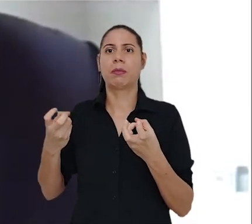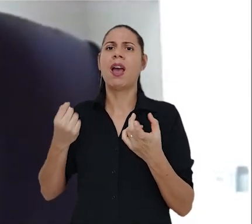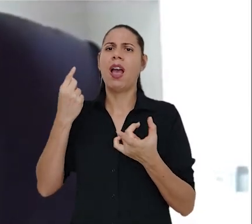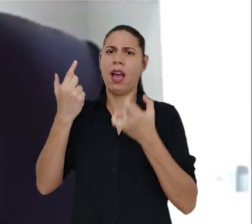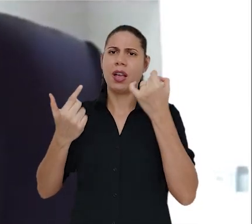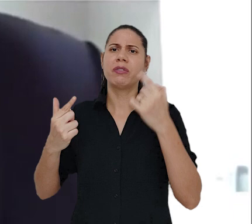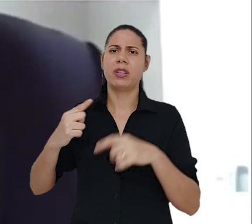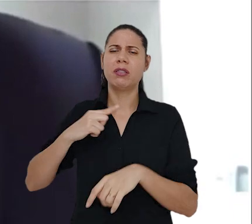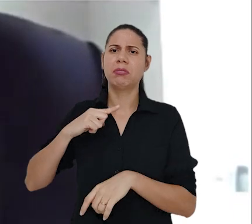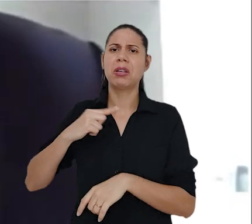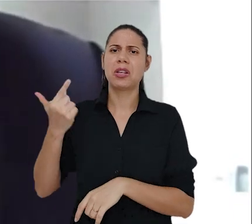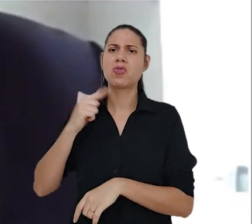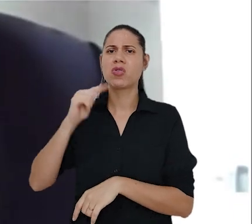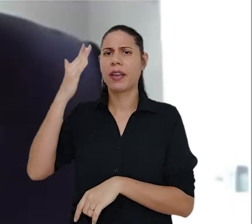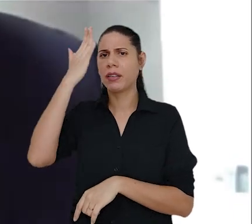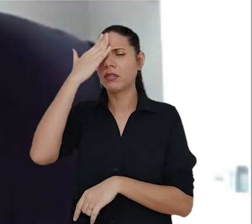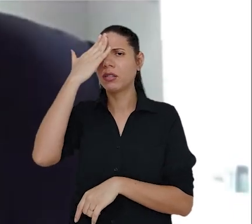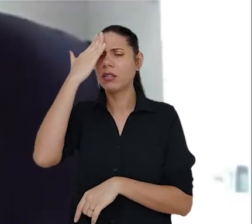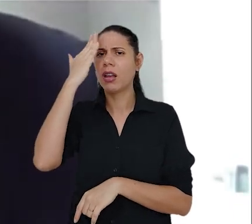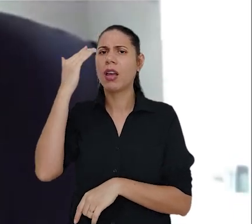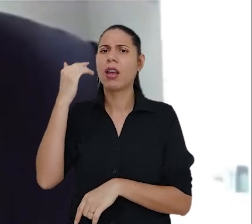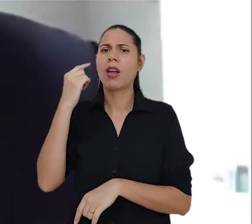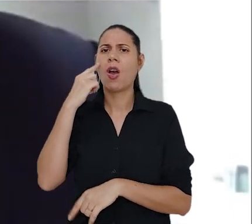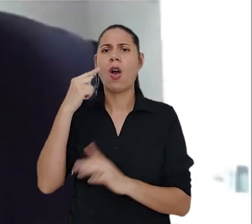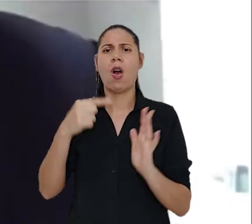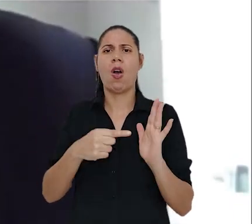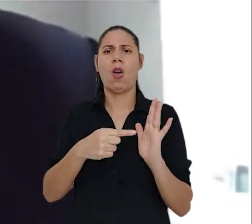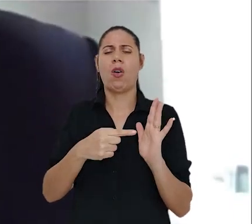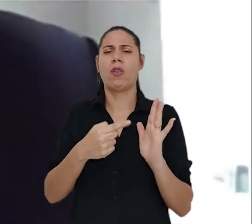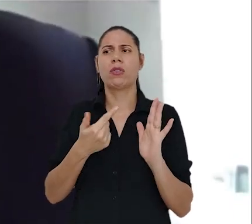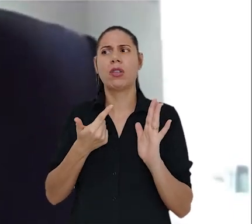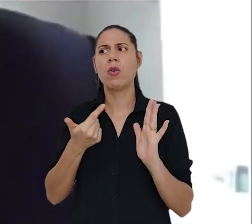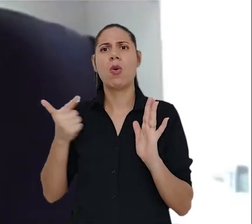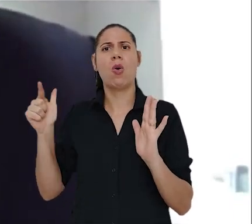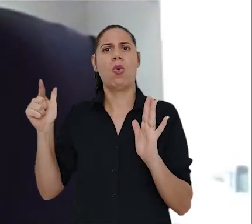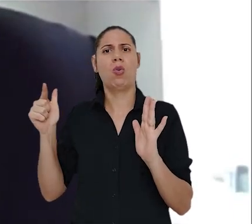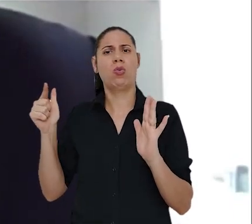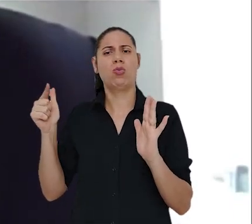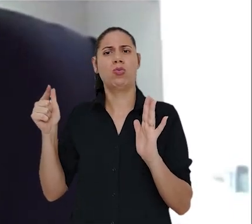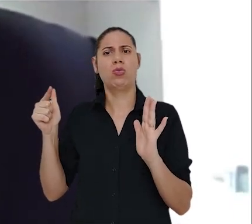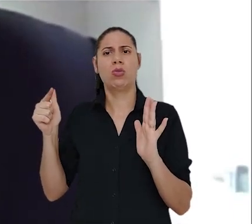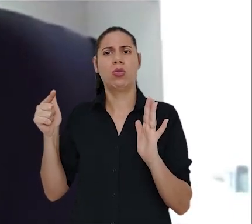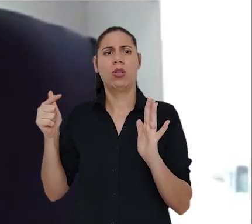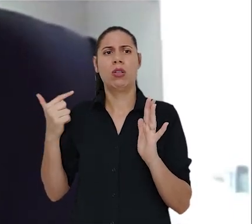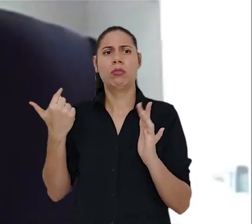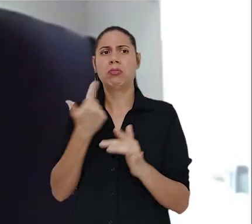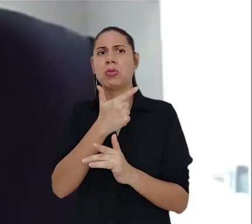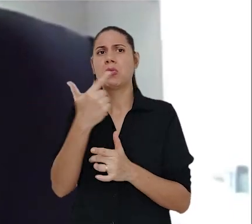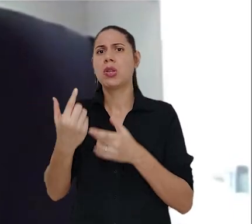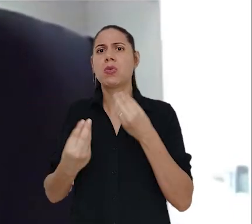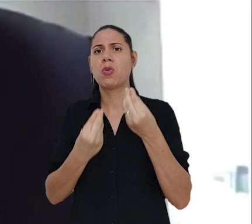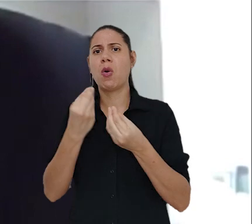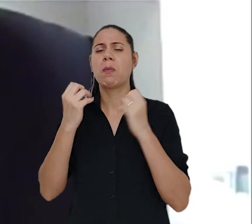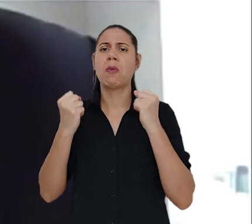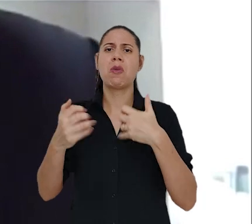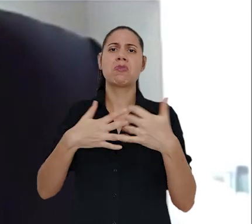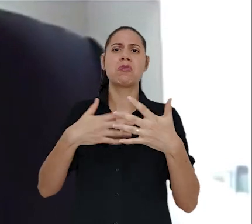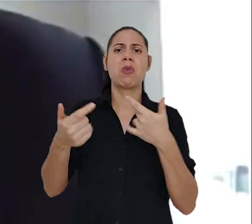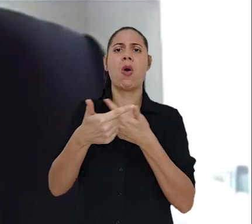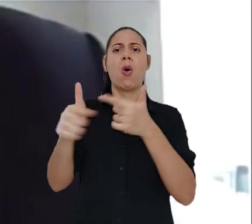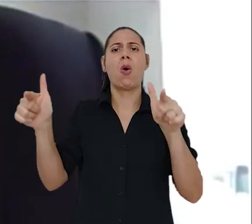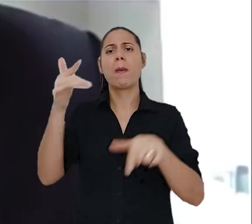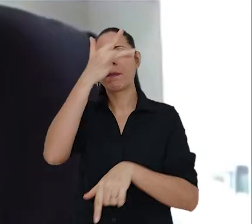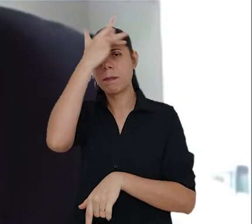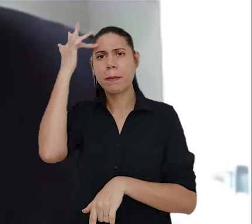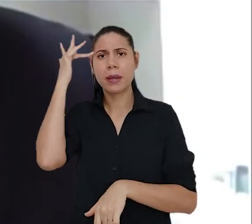vezes a gente tem essa noção, olha, isso aqui é absolutamente fora do padrão, isso não tem sentido, isso poderia ocorrer com qualquer